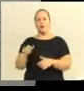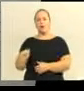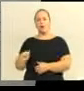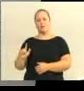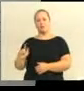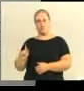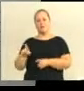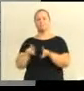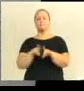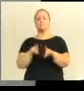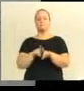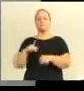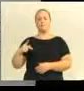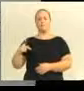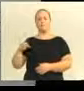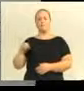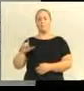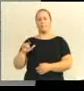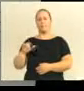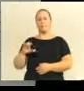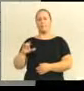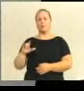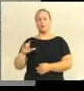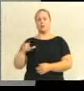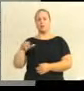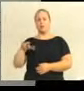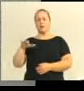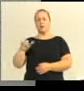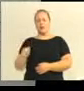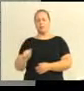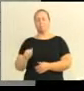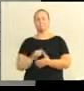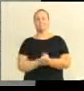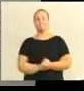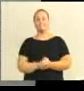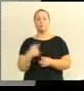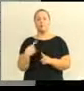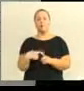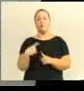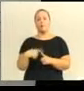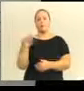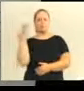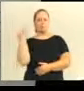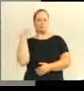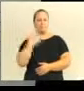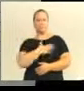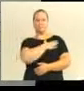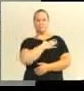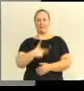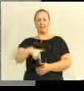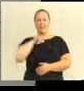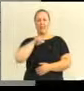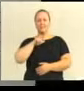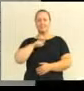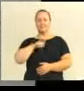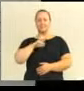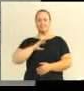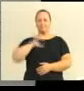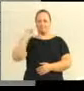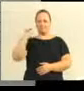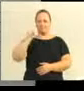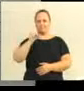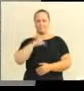chama a atenção que da secretaria de saúde o prefeito napoleão que na campanha inclusive entregar o remédio em casa e agora nem no posto se quiser buscar vai conseguir só